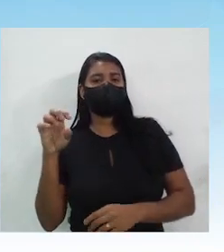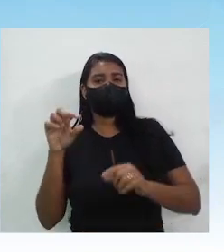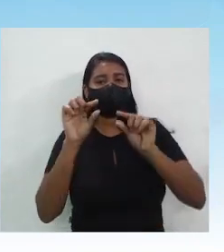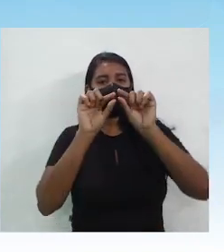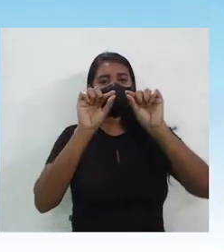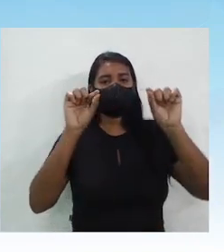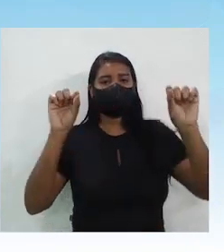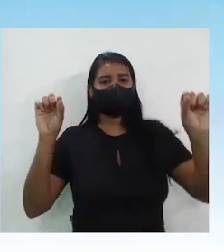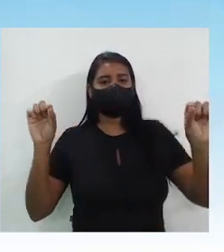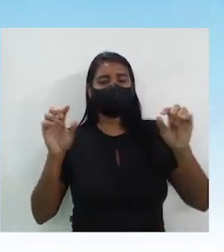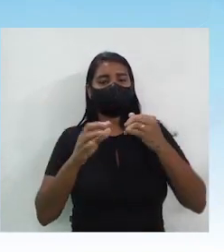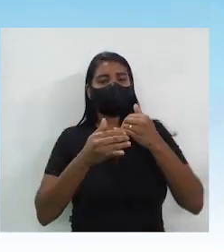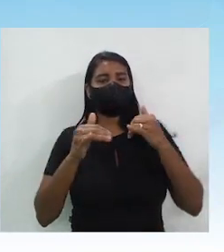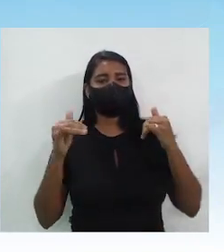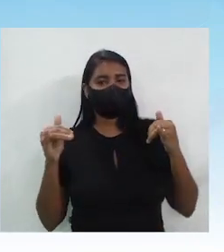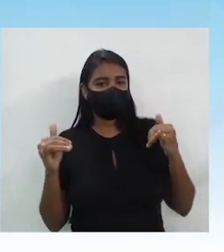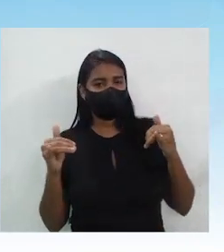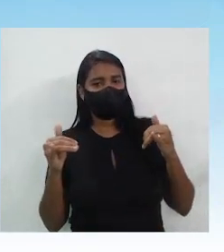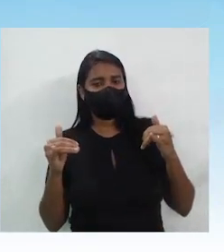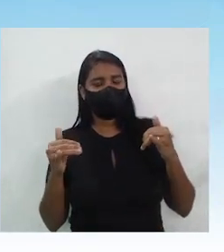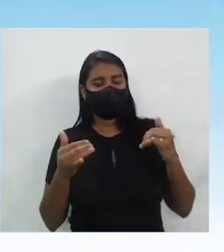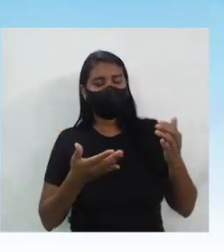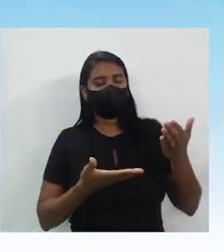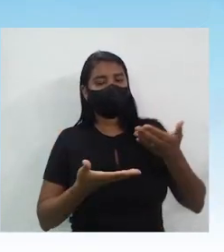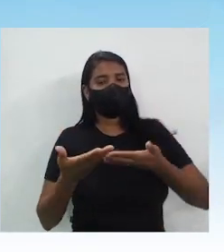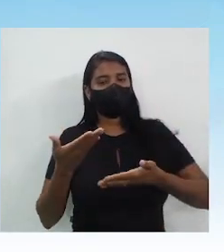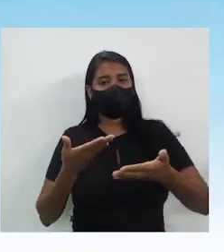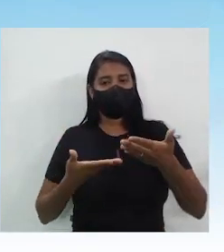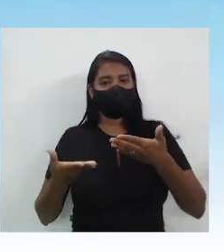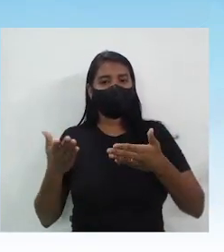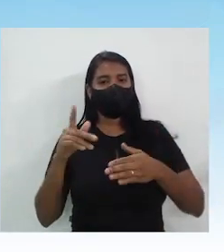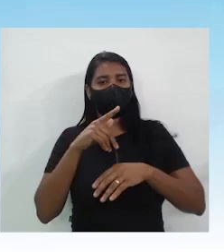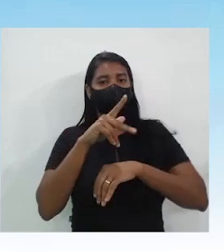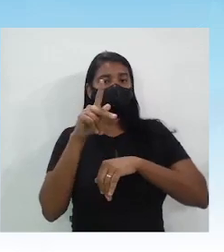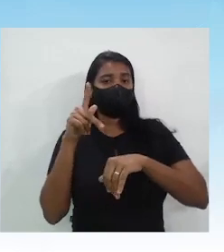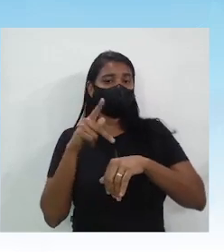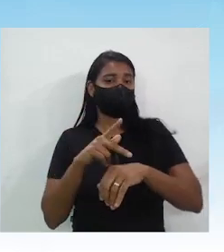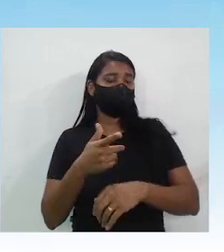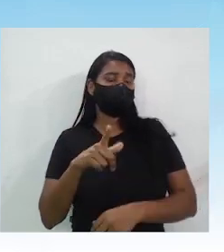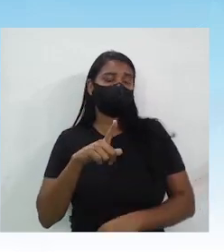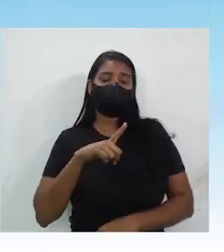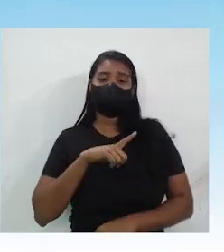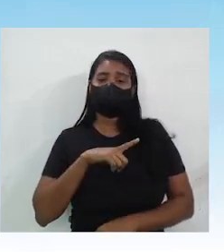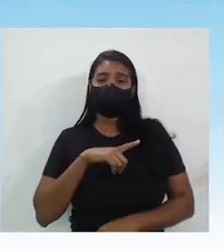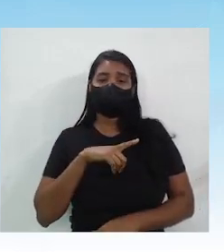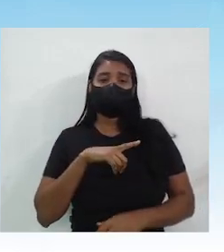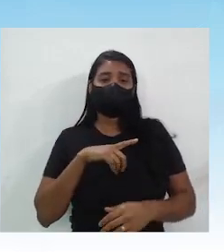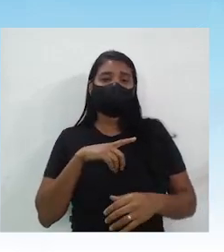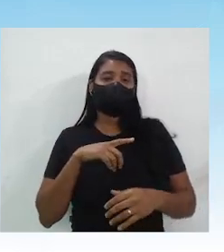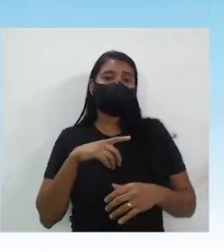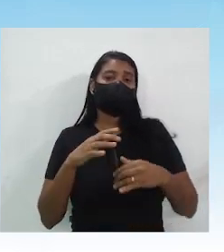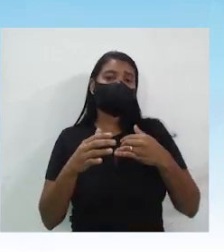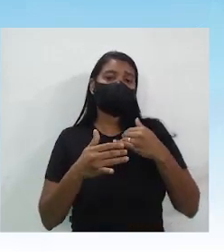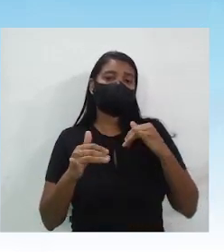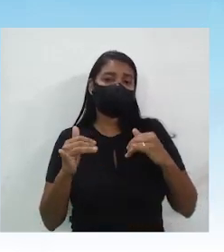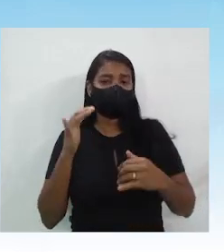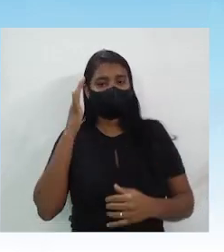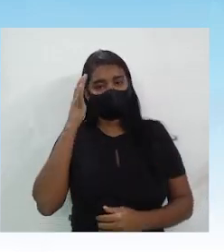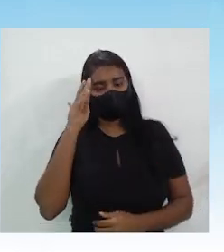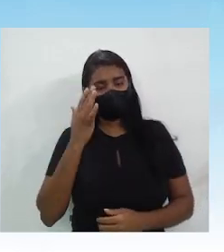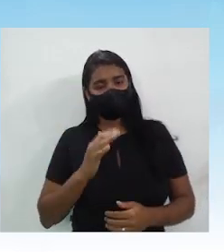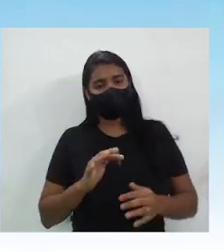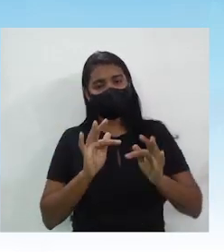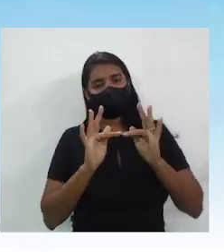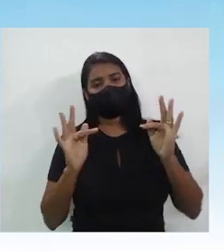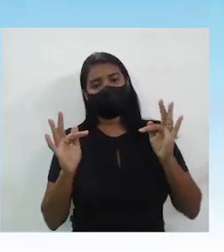de transmissões e são alternativas para os países que não possuem outros tipos de